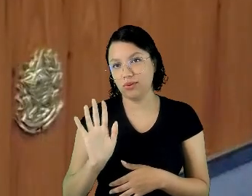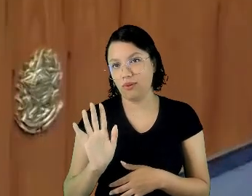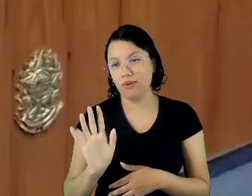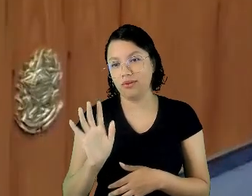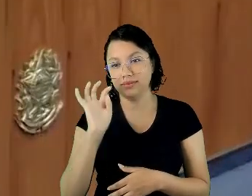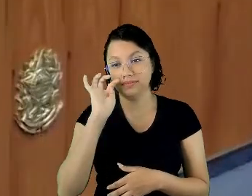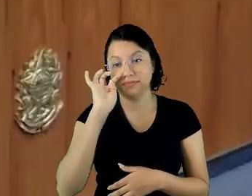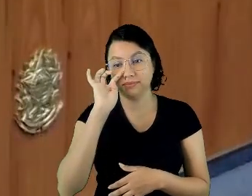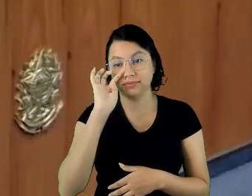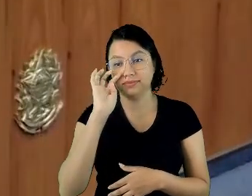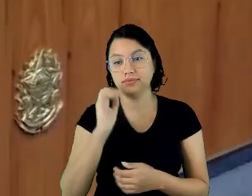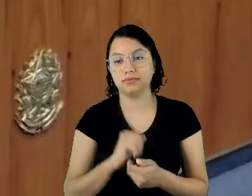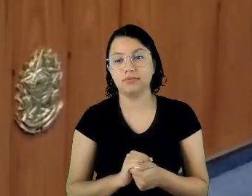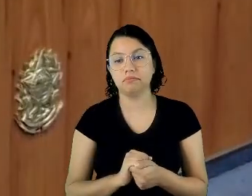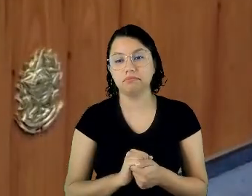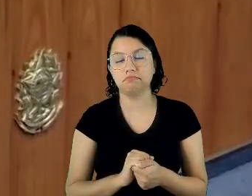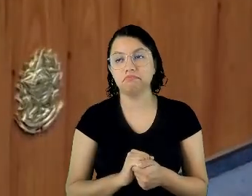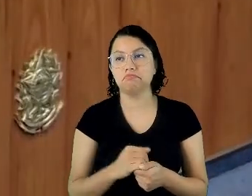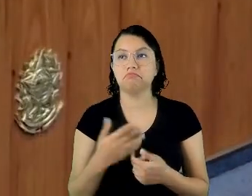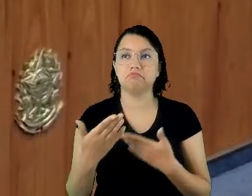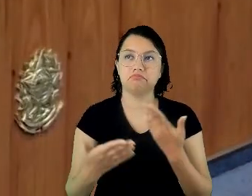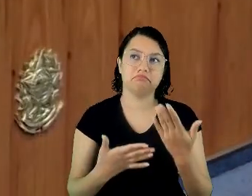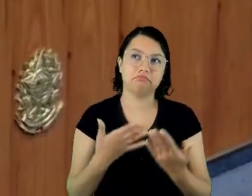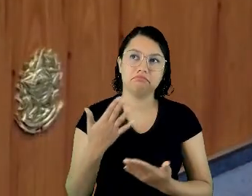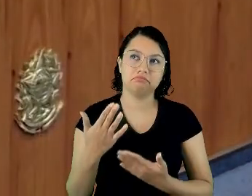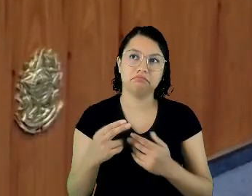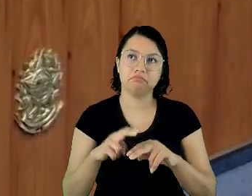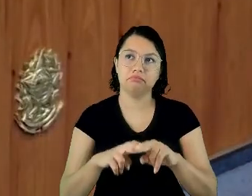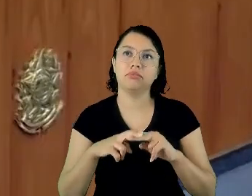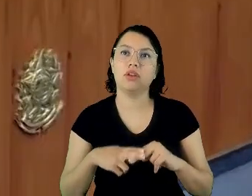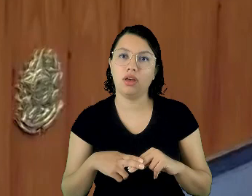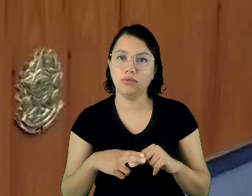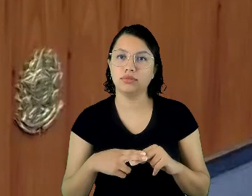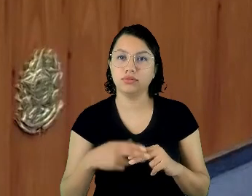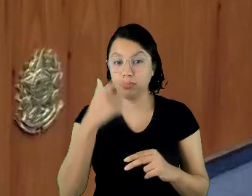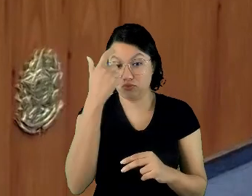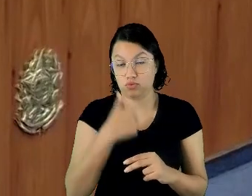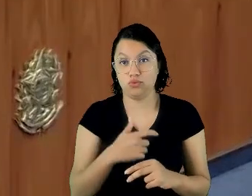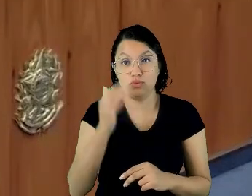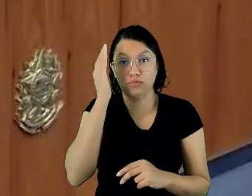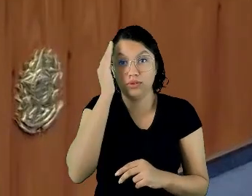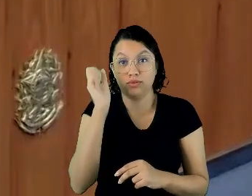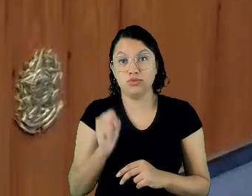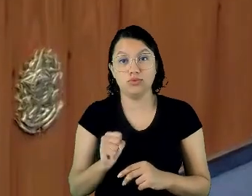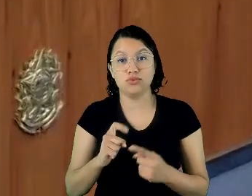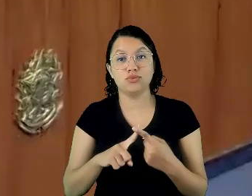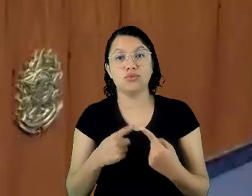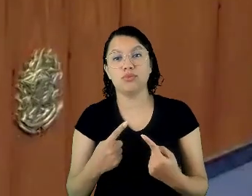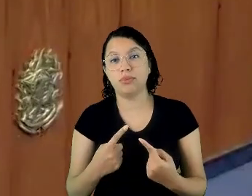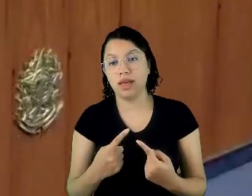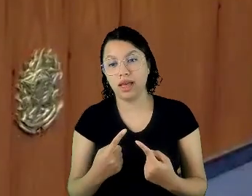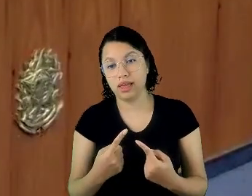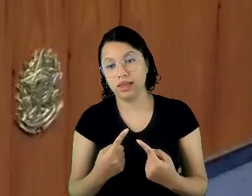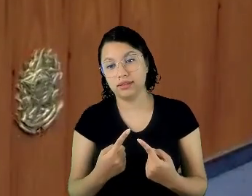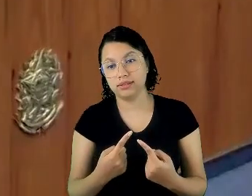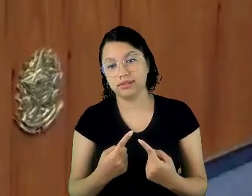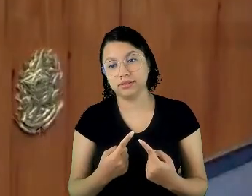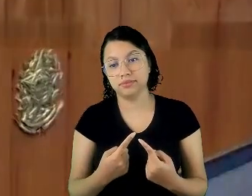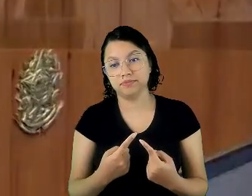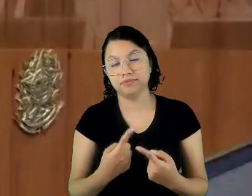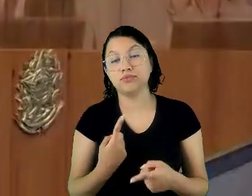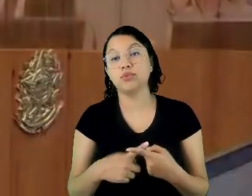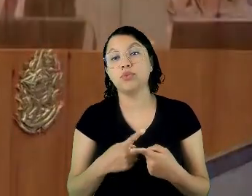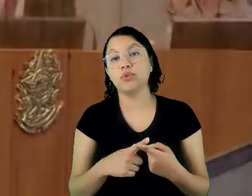por questões de ser de Mato Grosso do Sul, mas porque eu